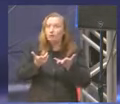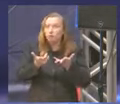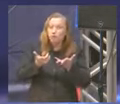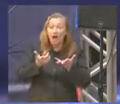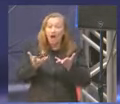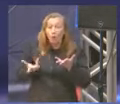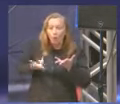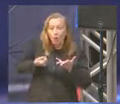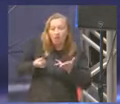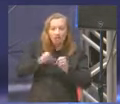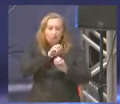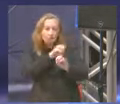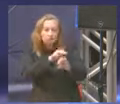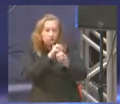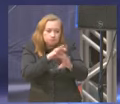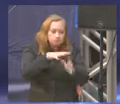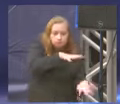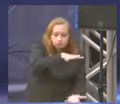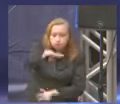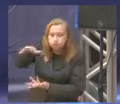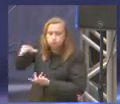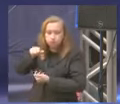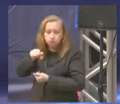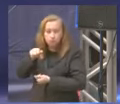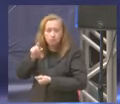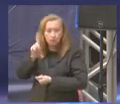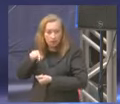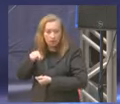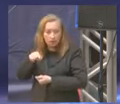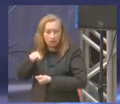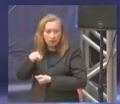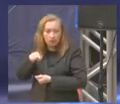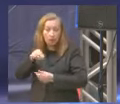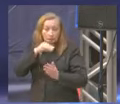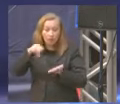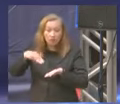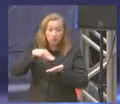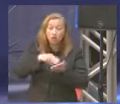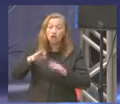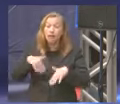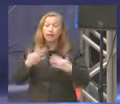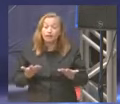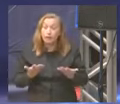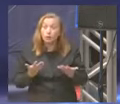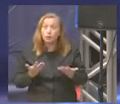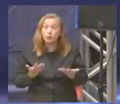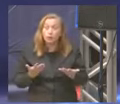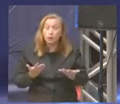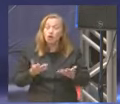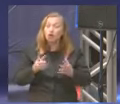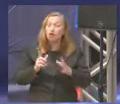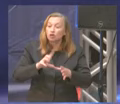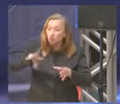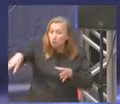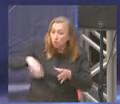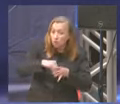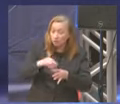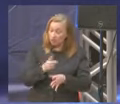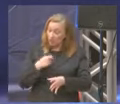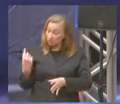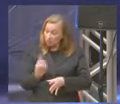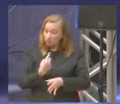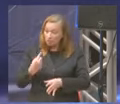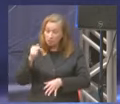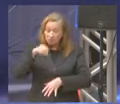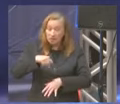a qualidade de ensino no mundo, né? Uma metodologia, etc. Então, assim, vamos colocar aqui para nós,